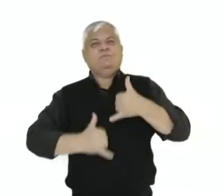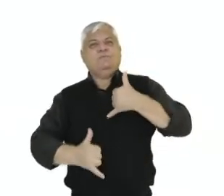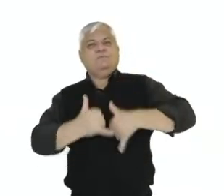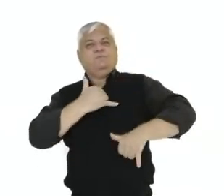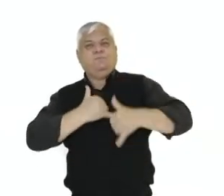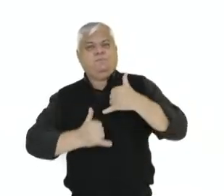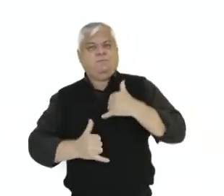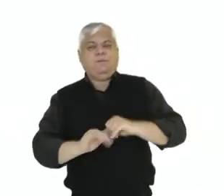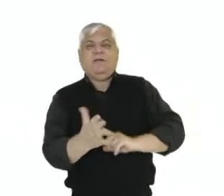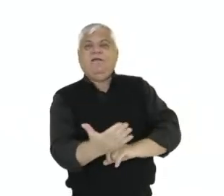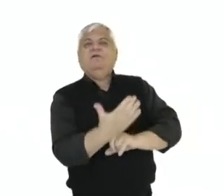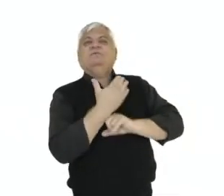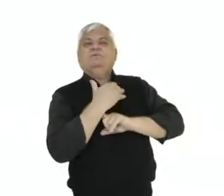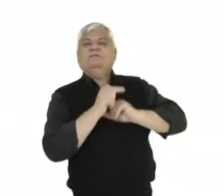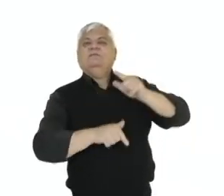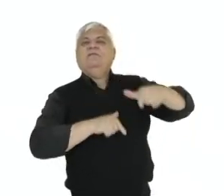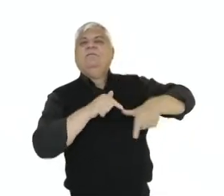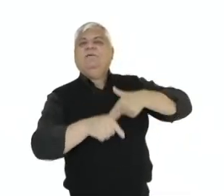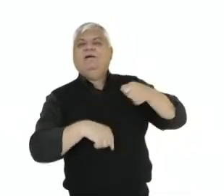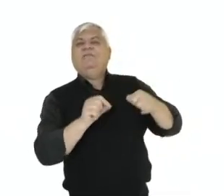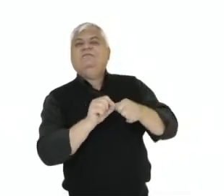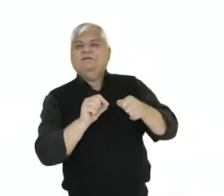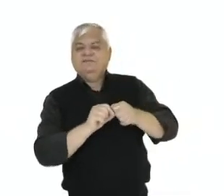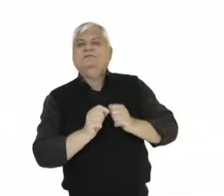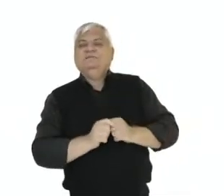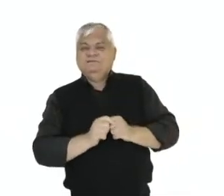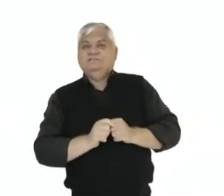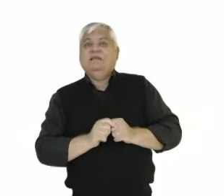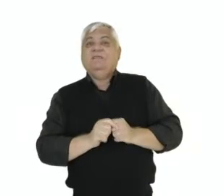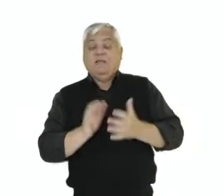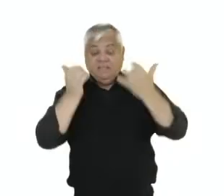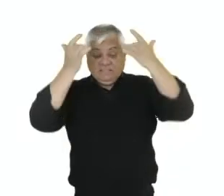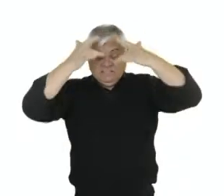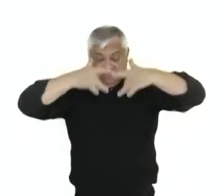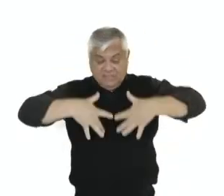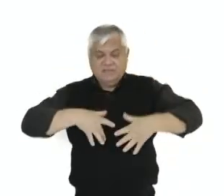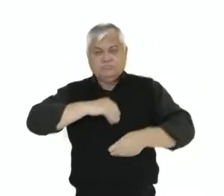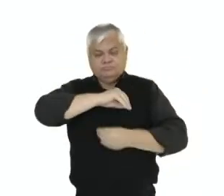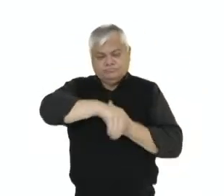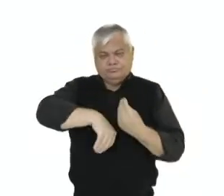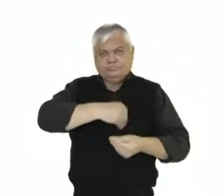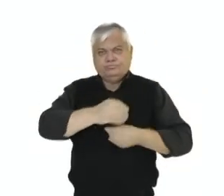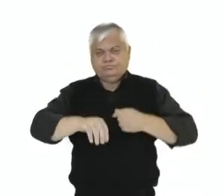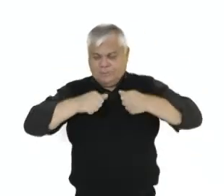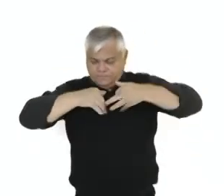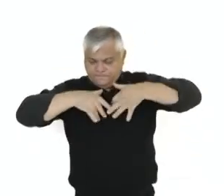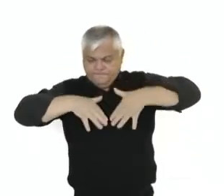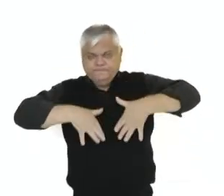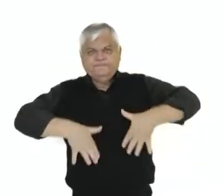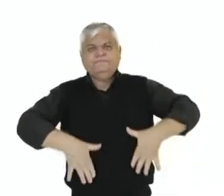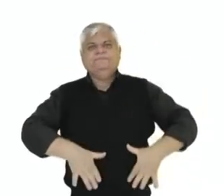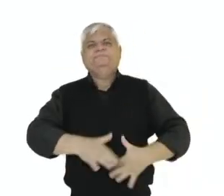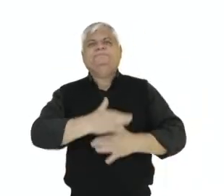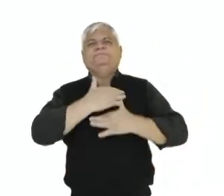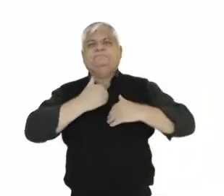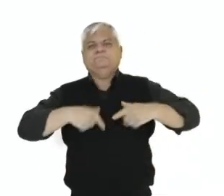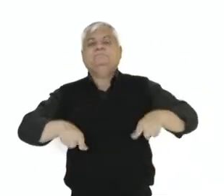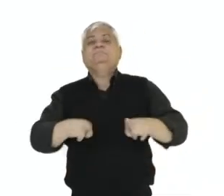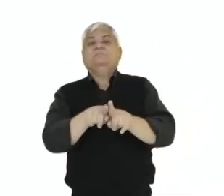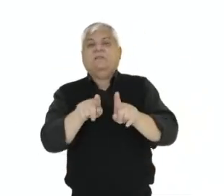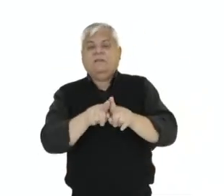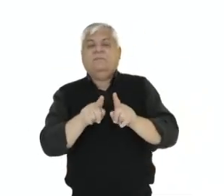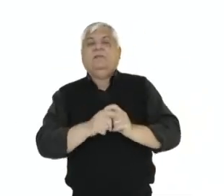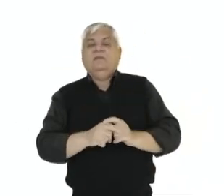para realizar trabalho e o restante é gasto internamente e dissipada para o meio ambiente sob a forma